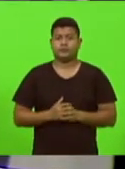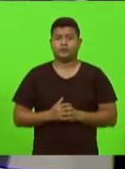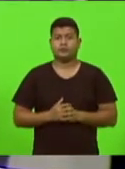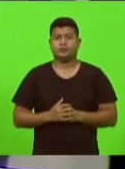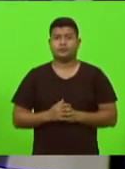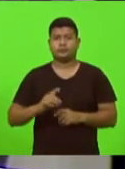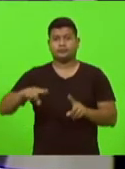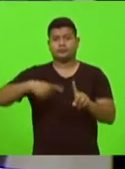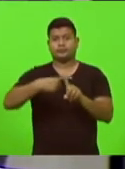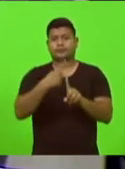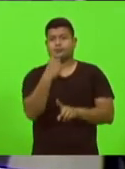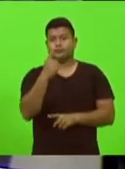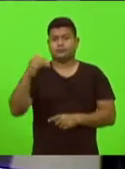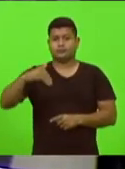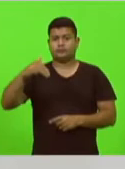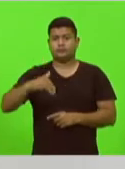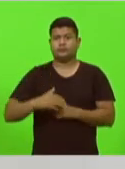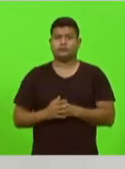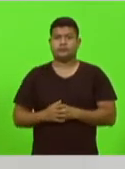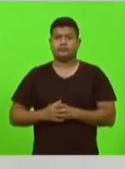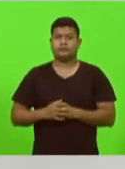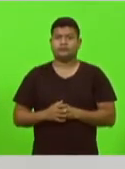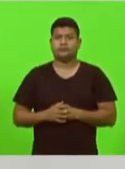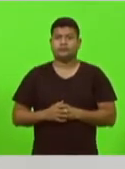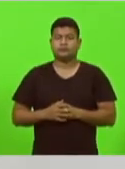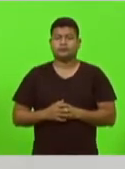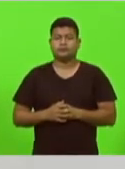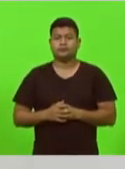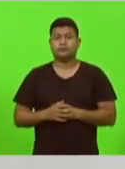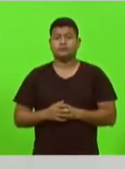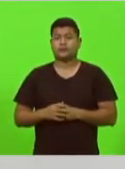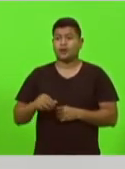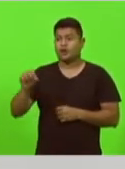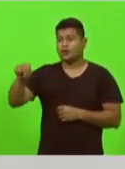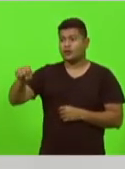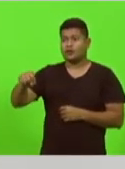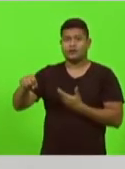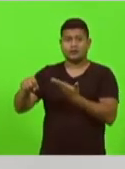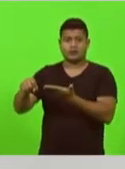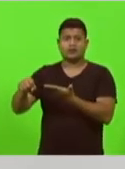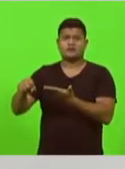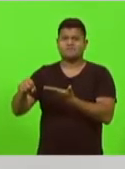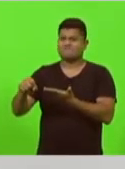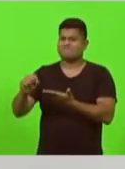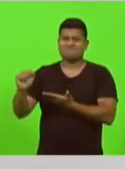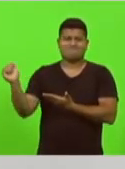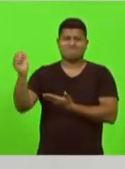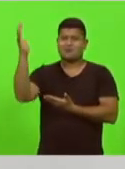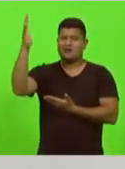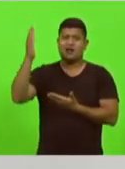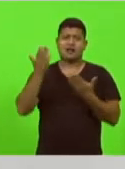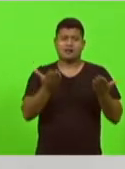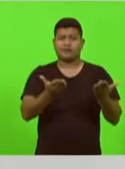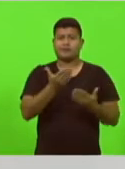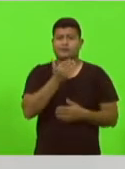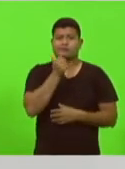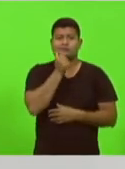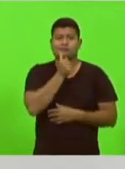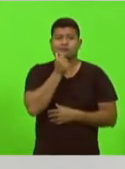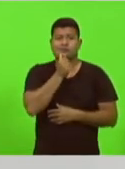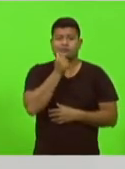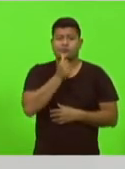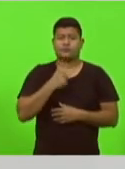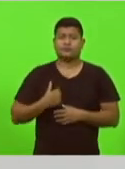Mais um minuto, deputado. Não, não usarei o tempo todo, presidente. O sim custou muitíssimo caro para essa moça. O sim do senhor